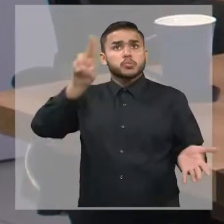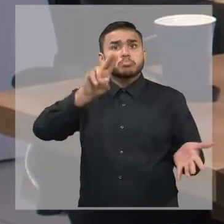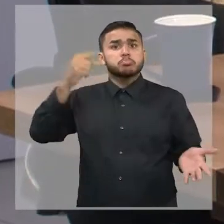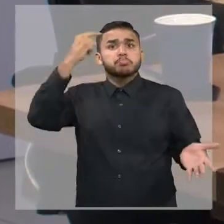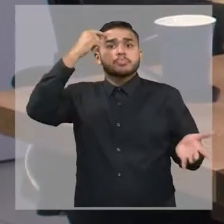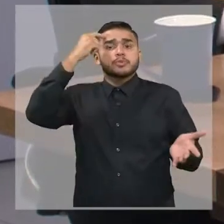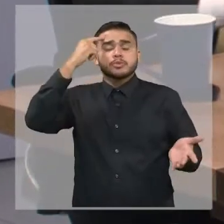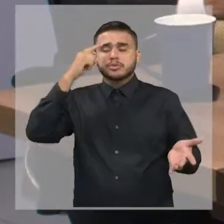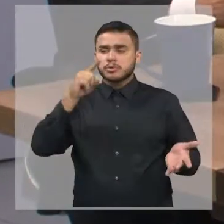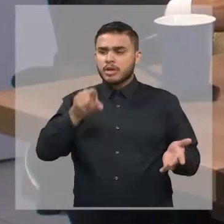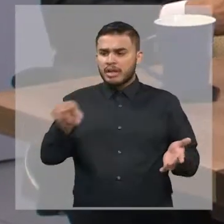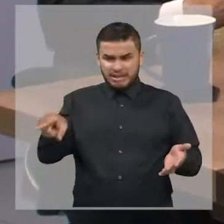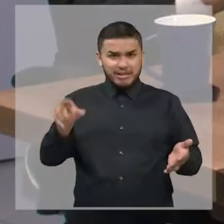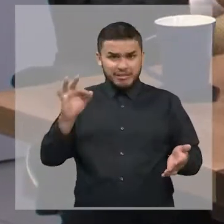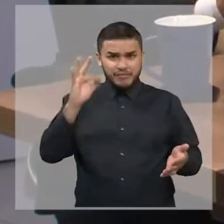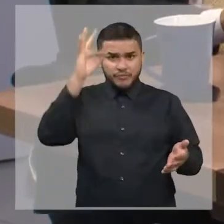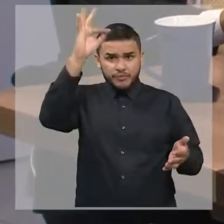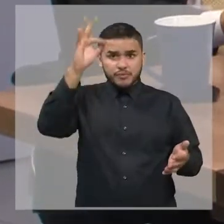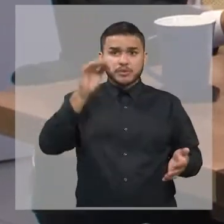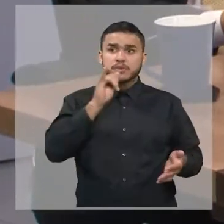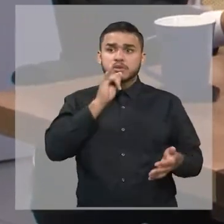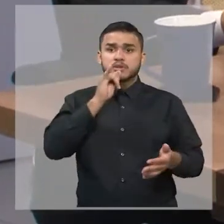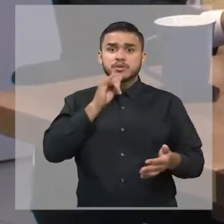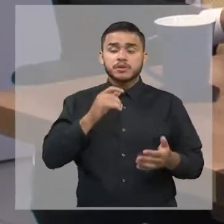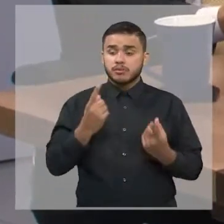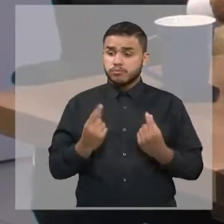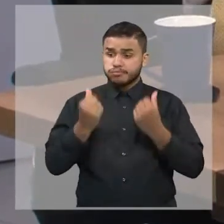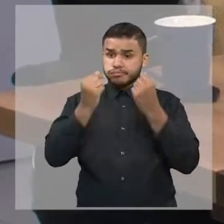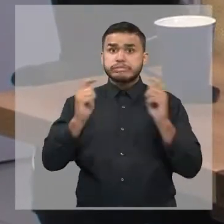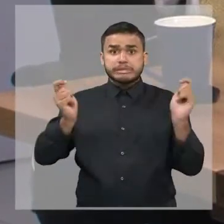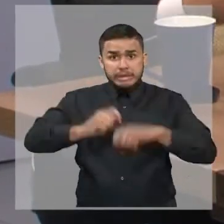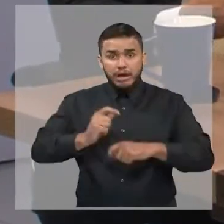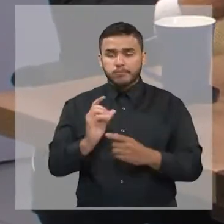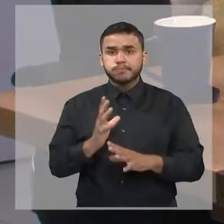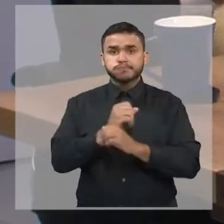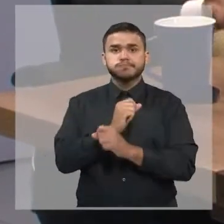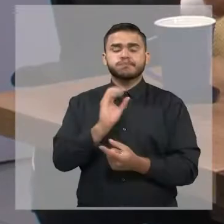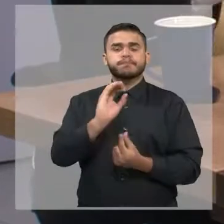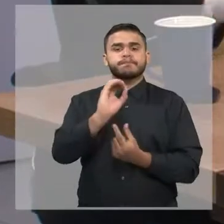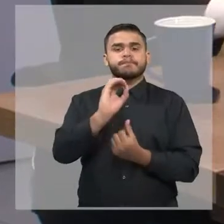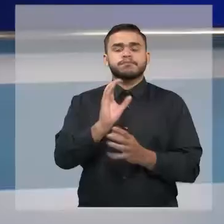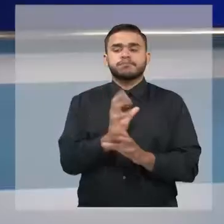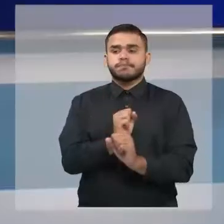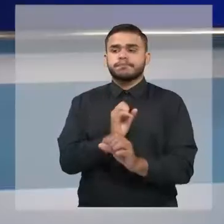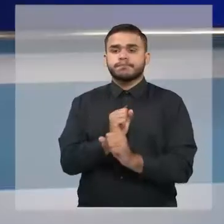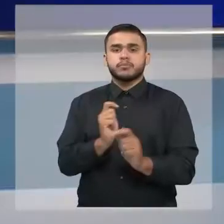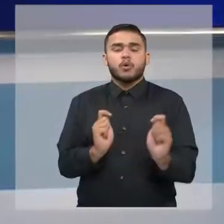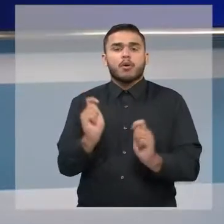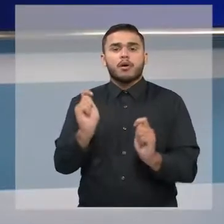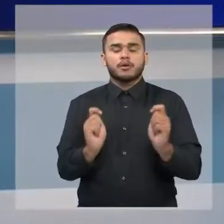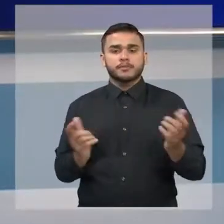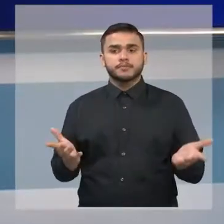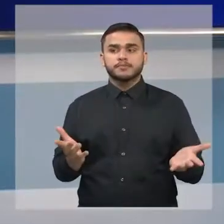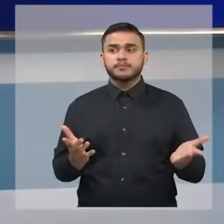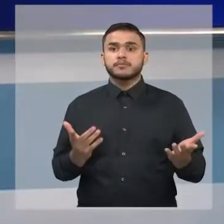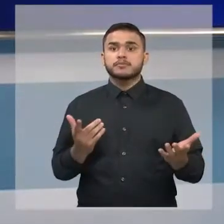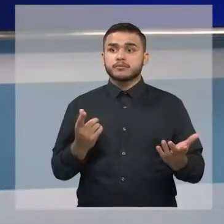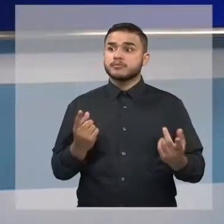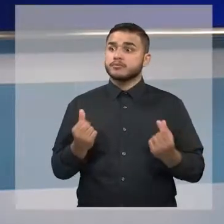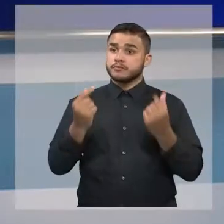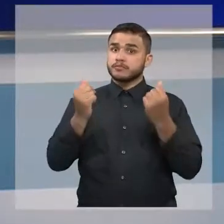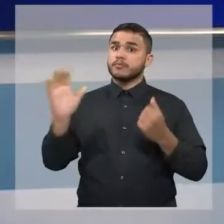se houvesse uma eficiência maior do gasto, teria um retorno melhor para a sociedade do que é investido. E o valor é alto.